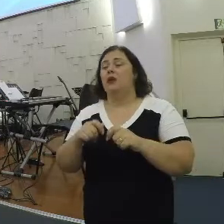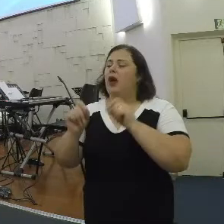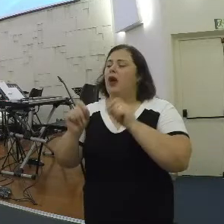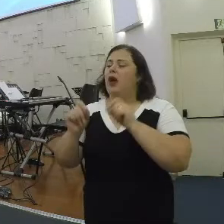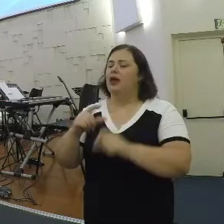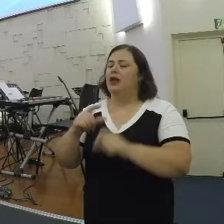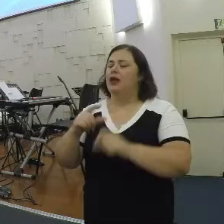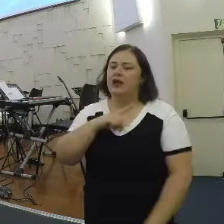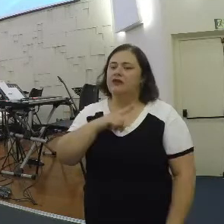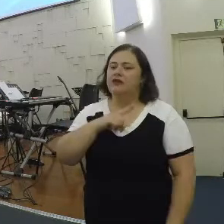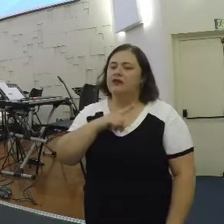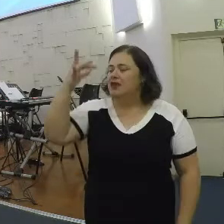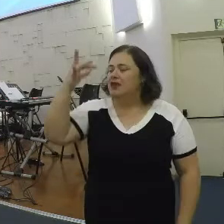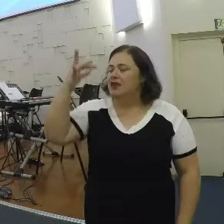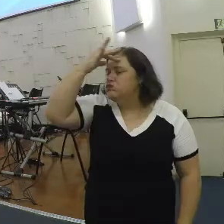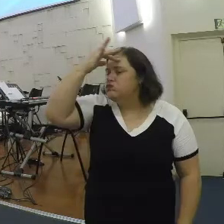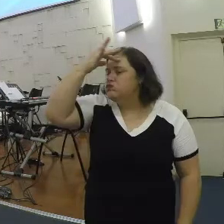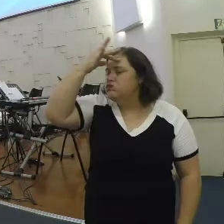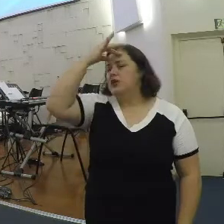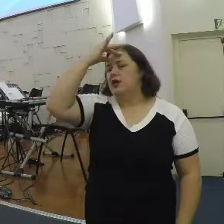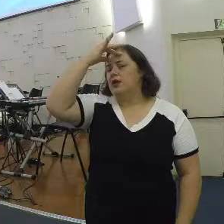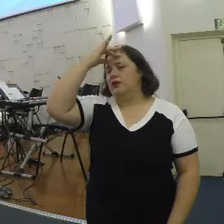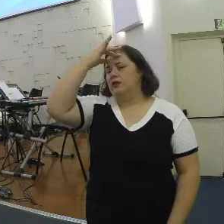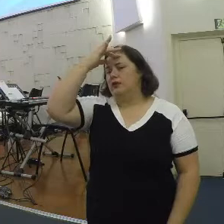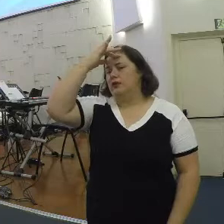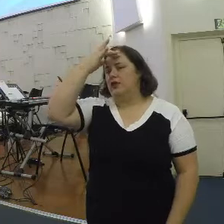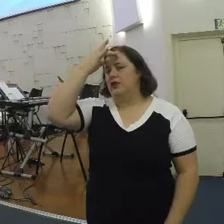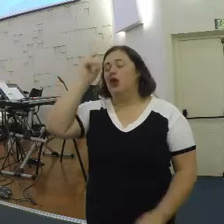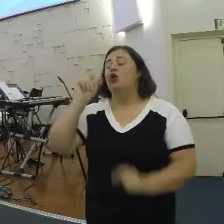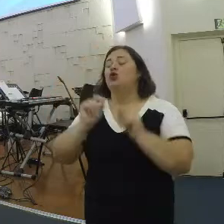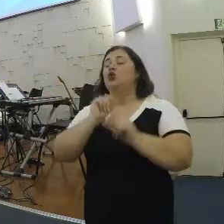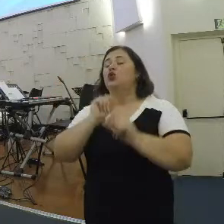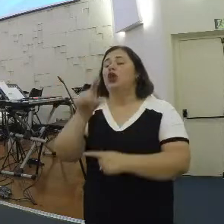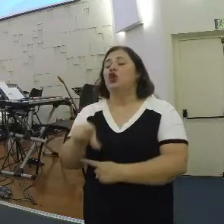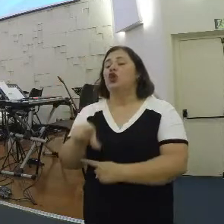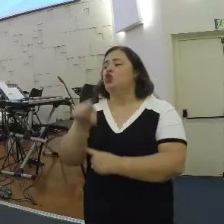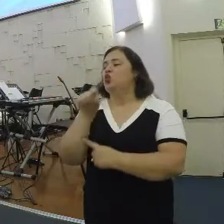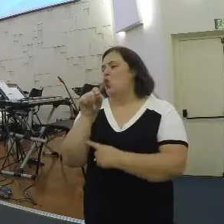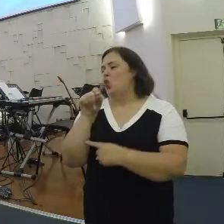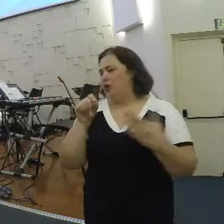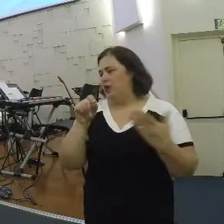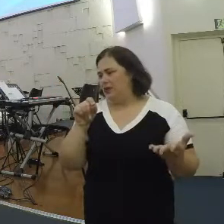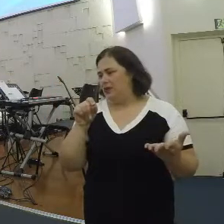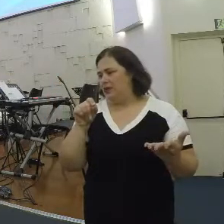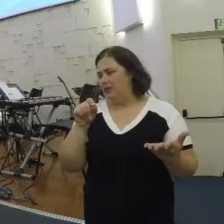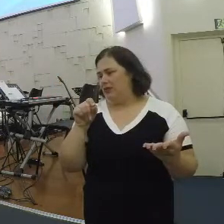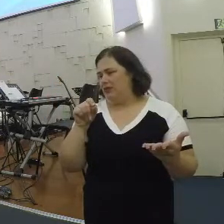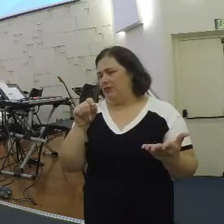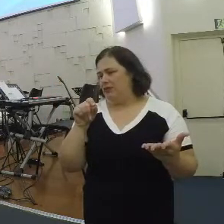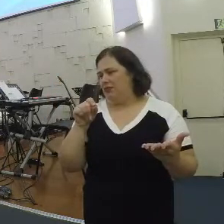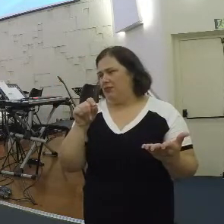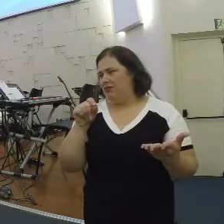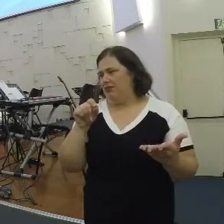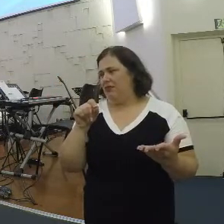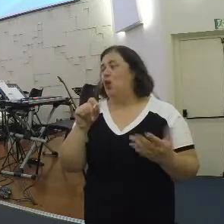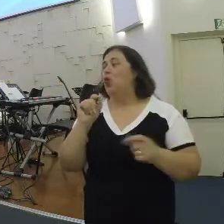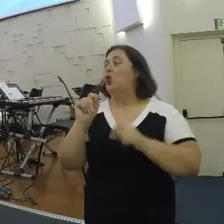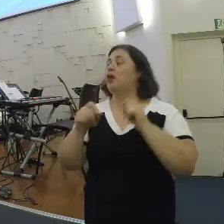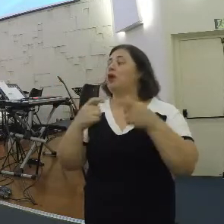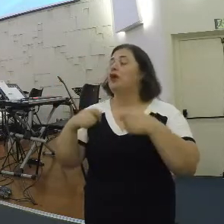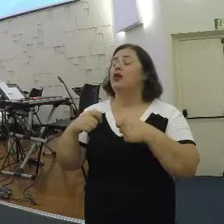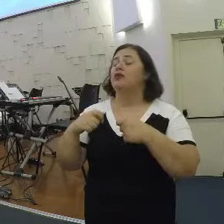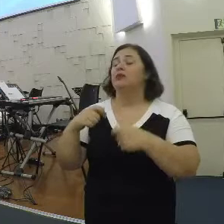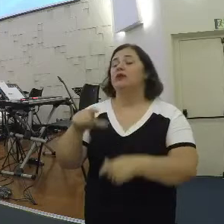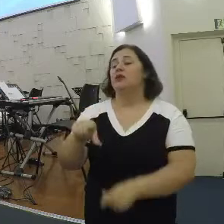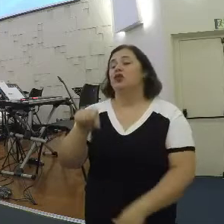à medida que a semente brota e essa planta se desenvolve, o tronco